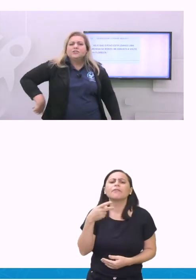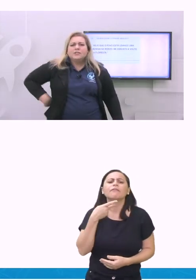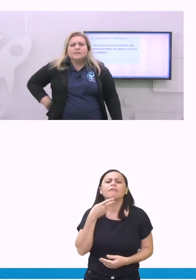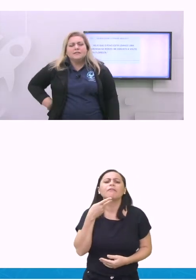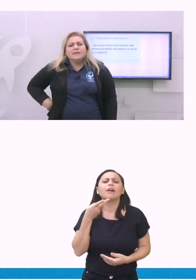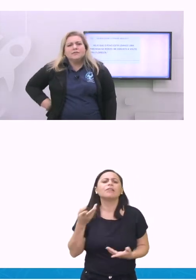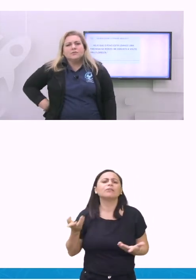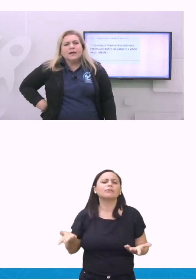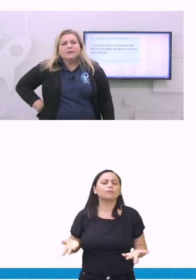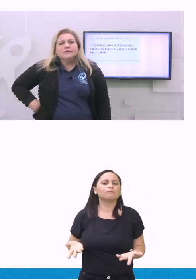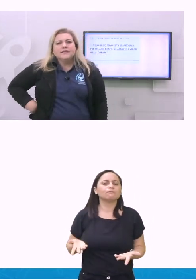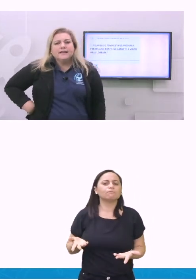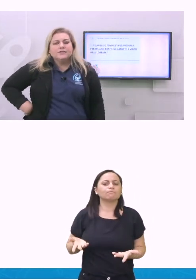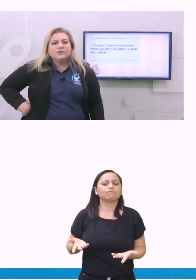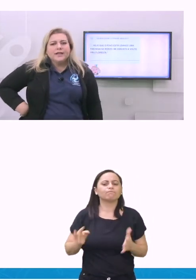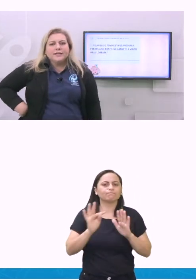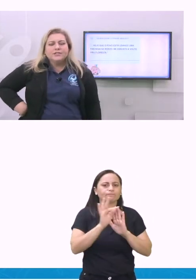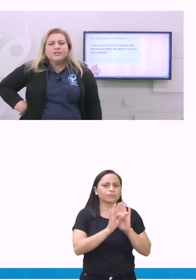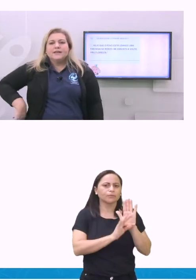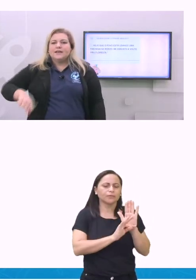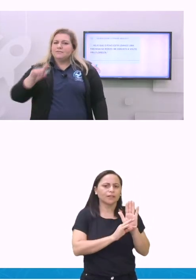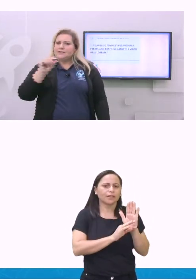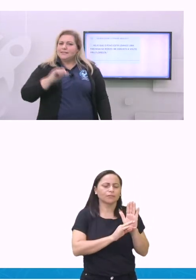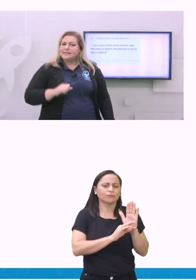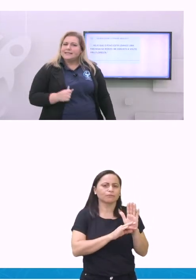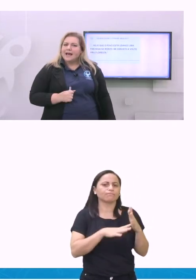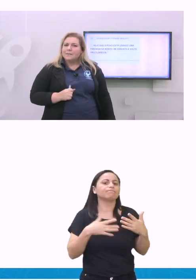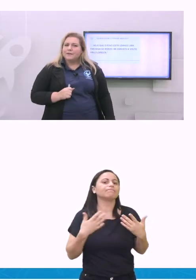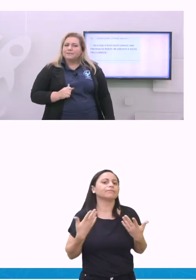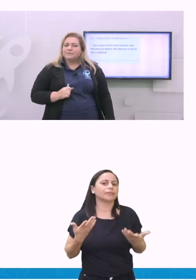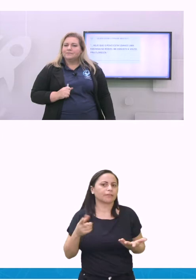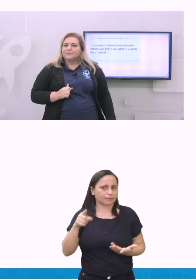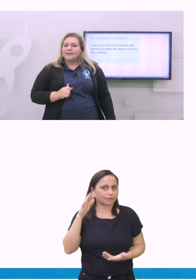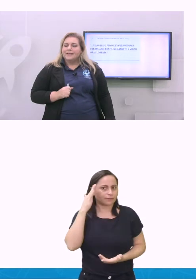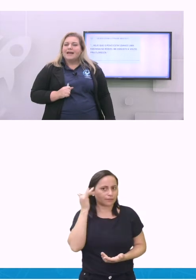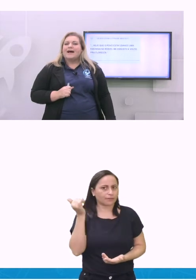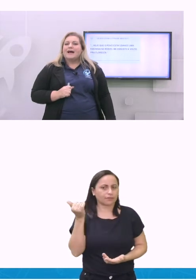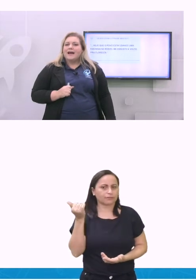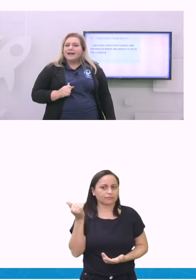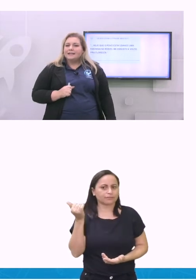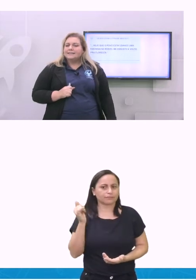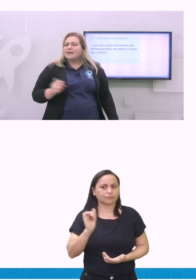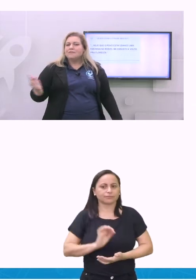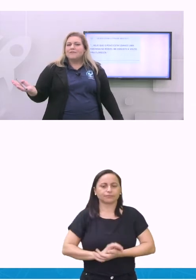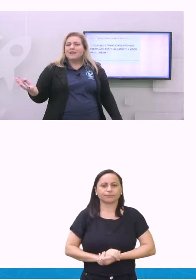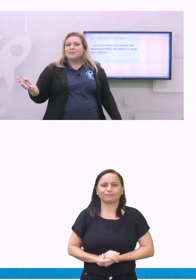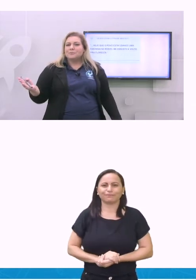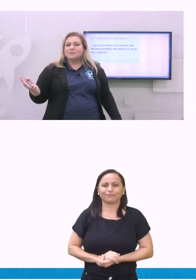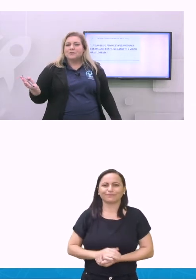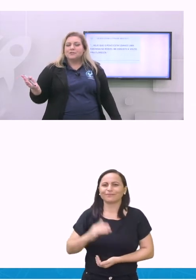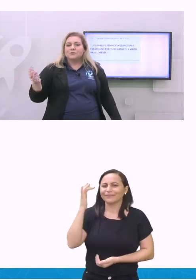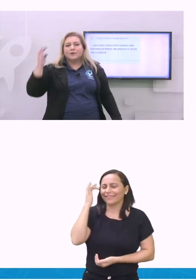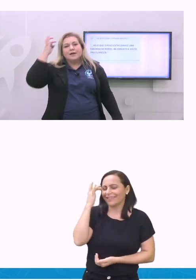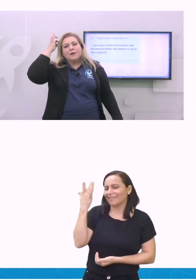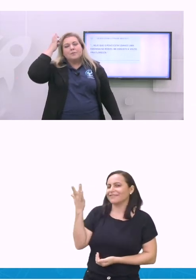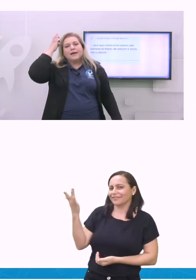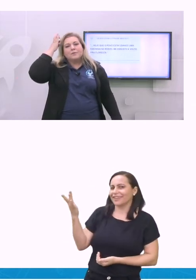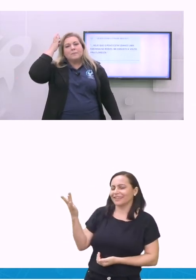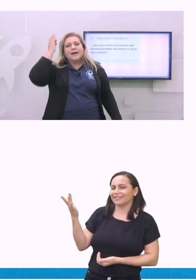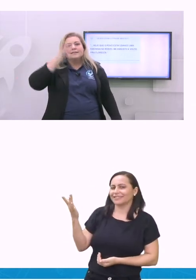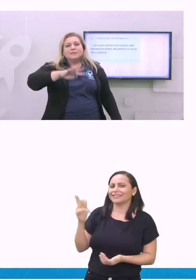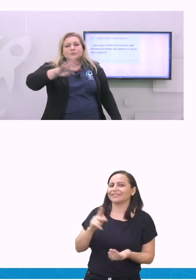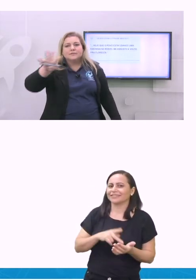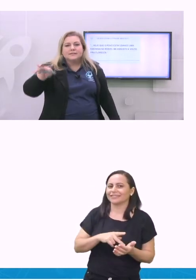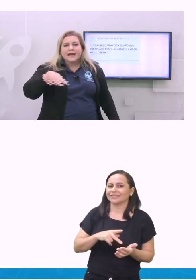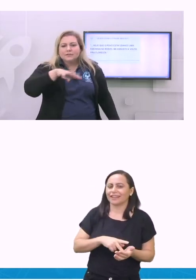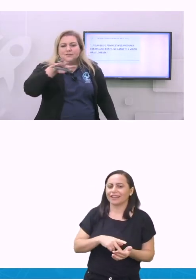Quem disse isso lá no texto, gente? Vocês sabem? Ah, tá fácil, professora. Porque era o